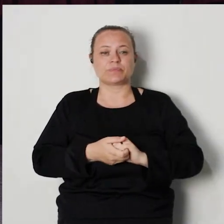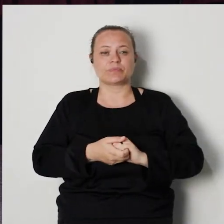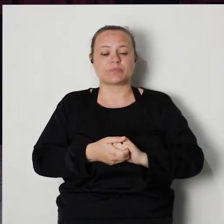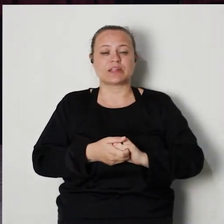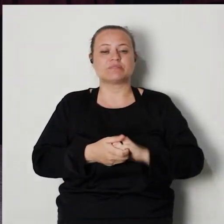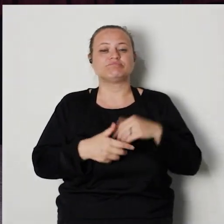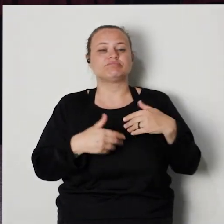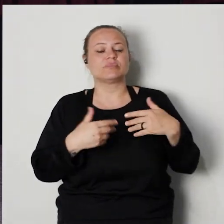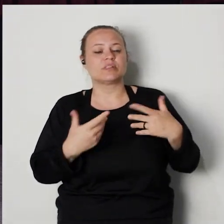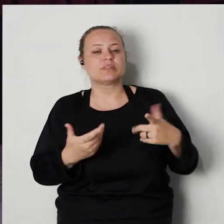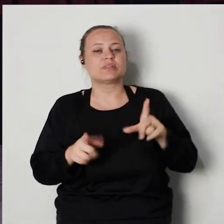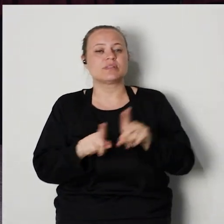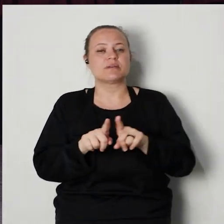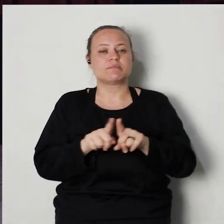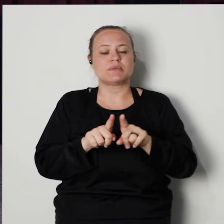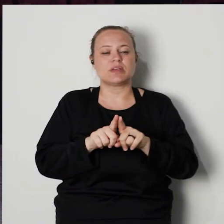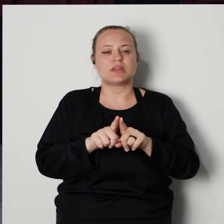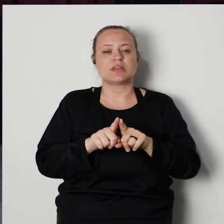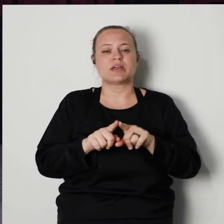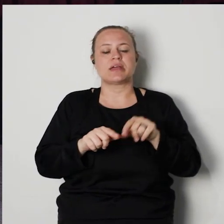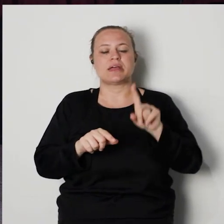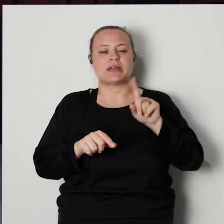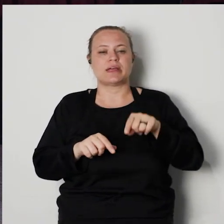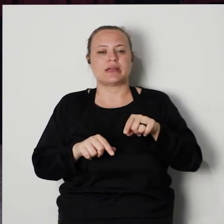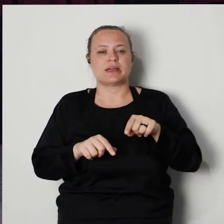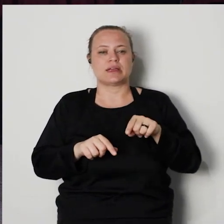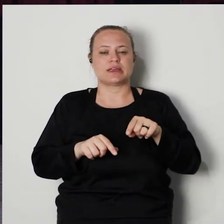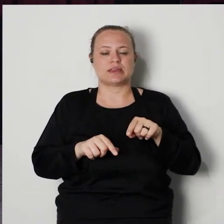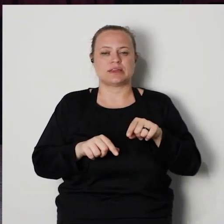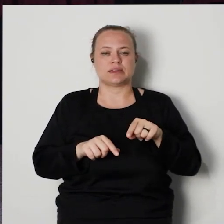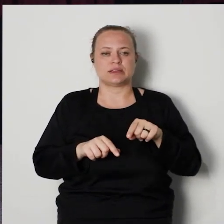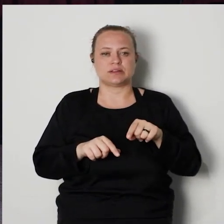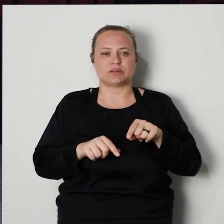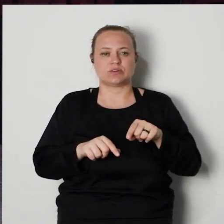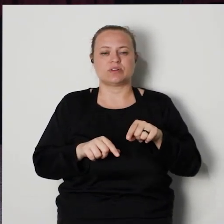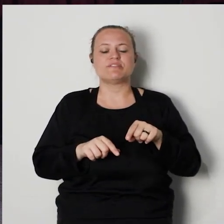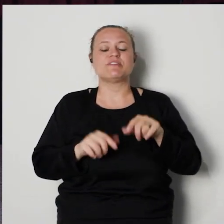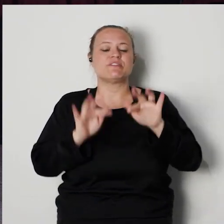uma proposta metodológica para a elaboração de planos estaduais de cultura,